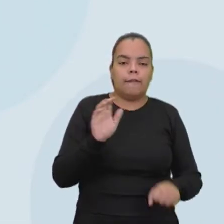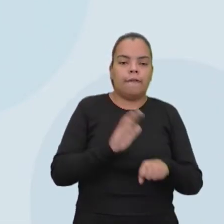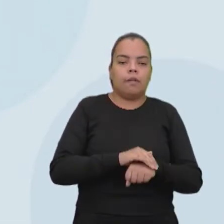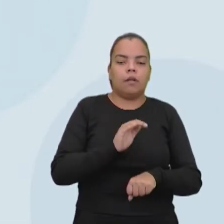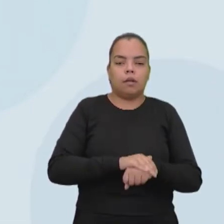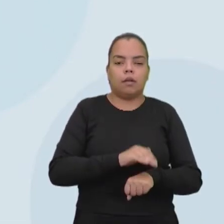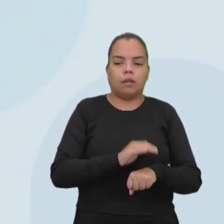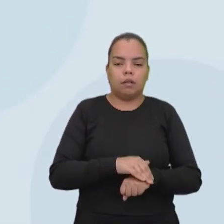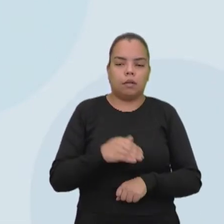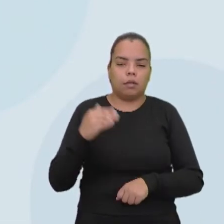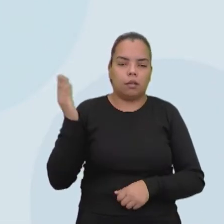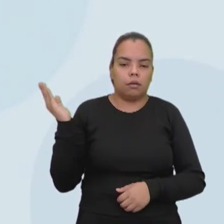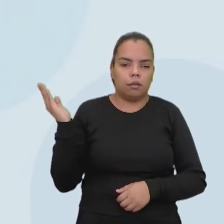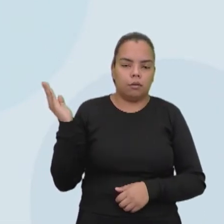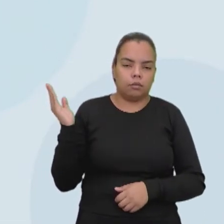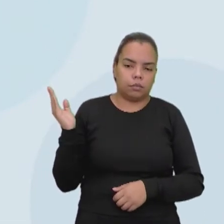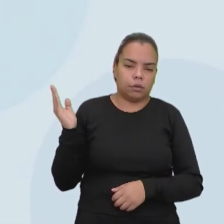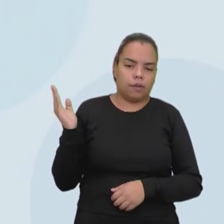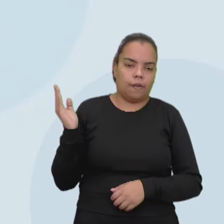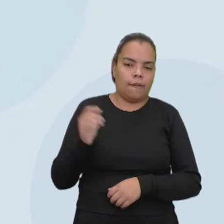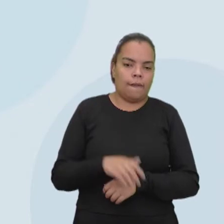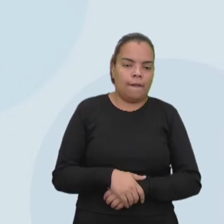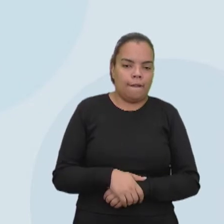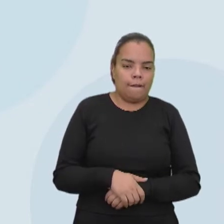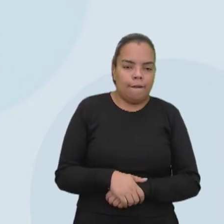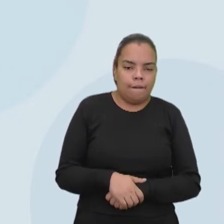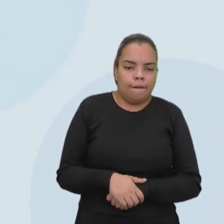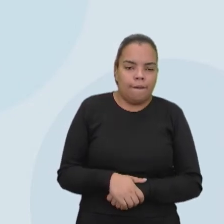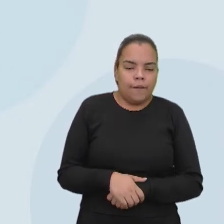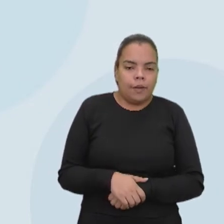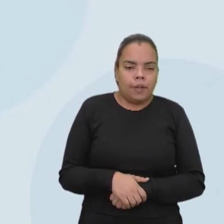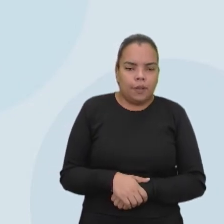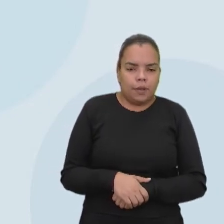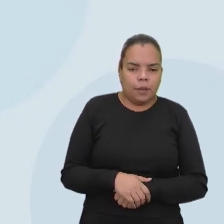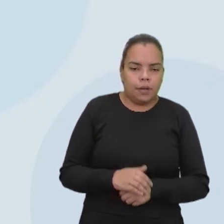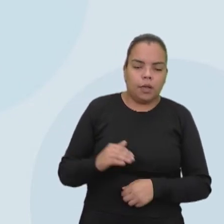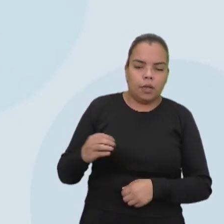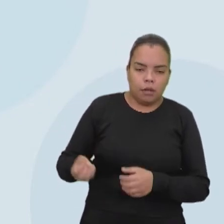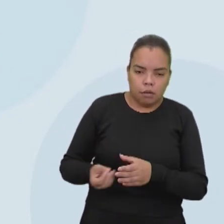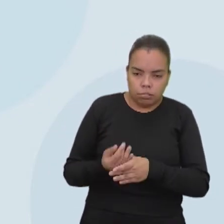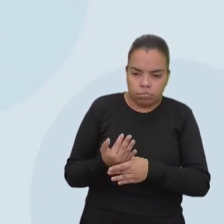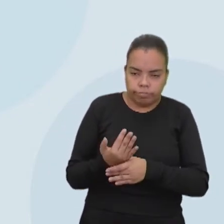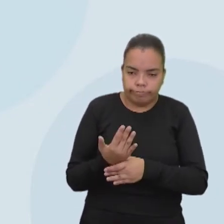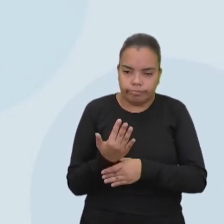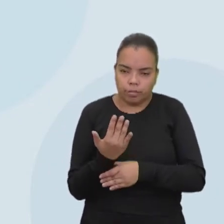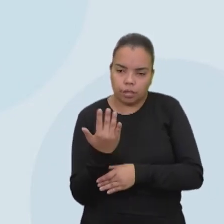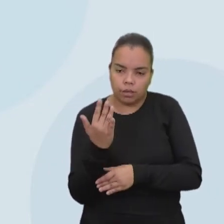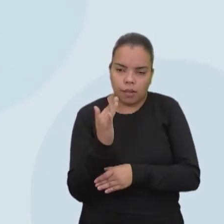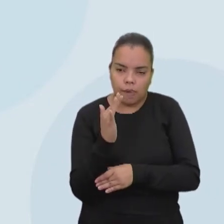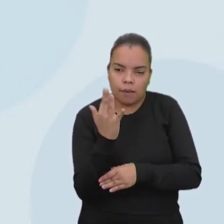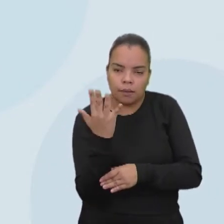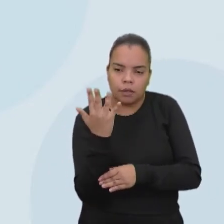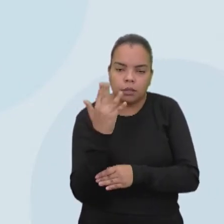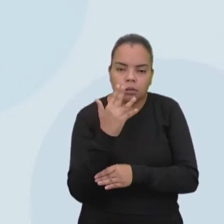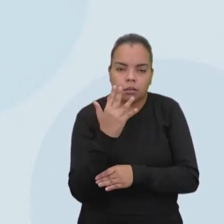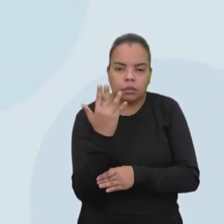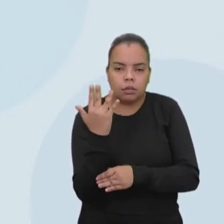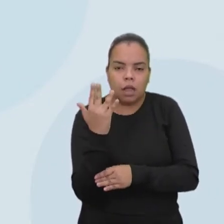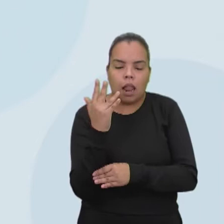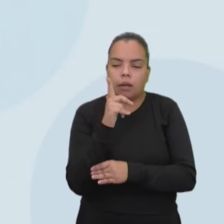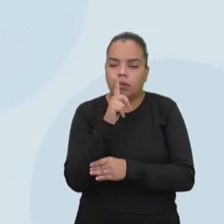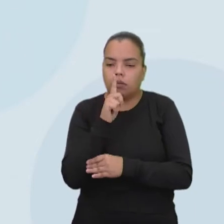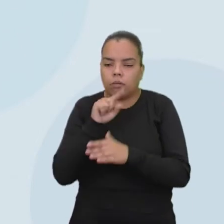calcários não se depositam e nem se precipitam, mas sim crescem, né? Como exemplos aí que a gente